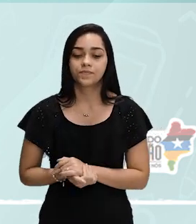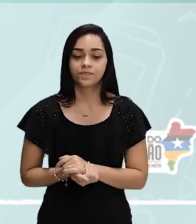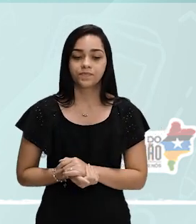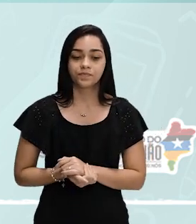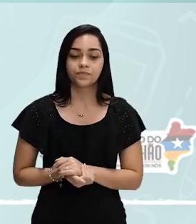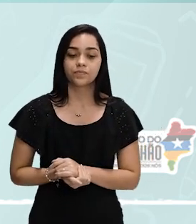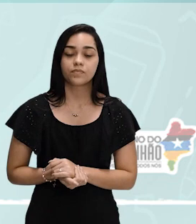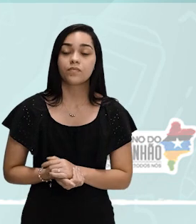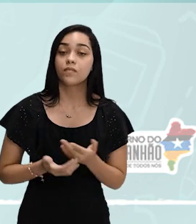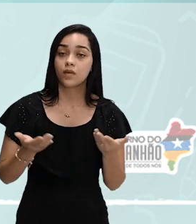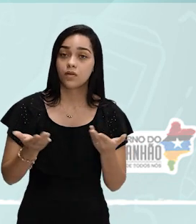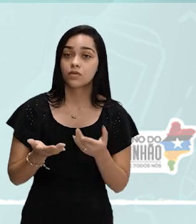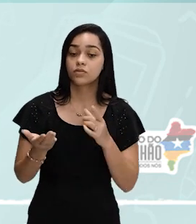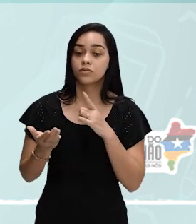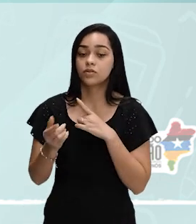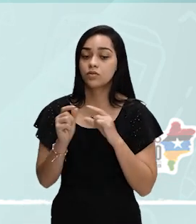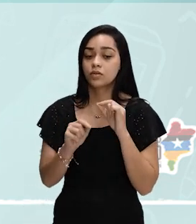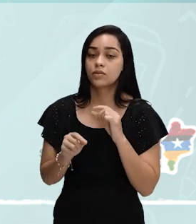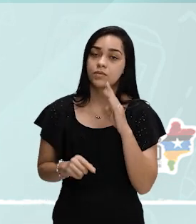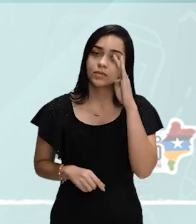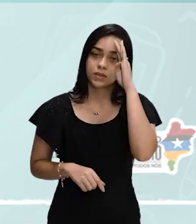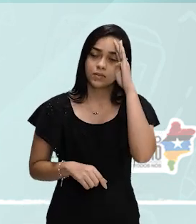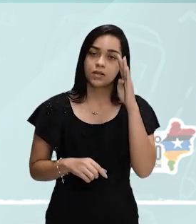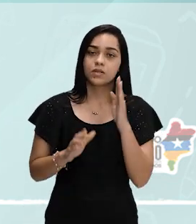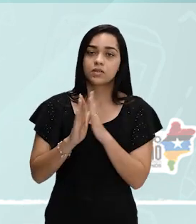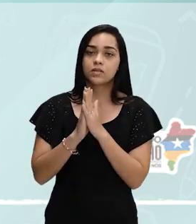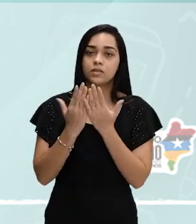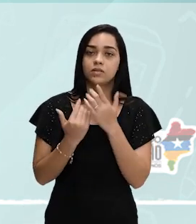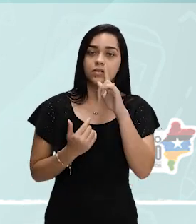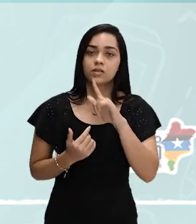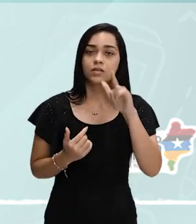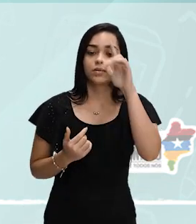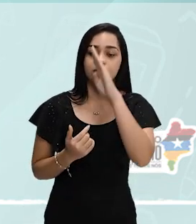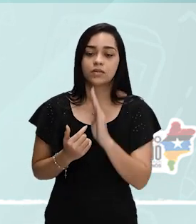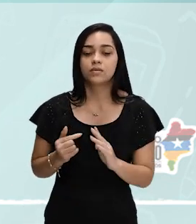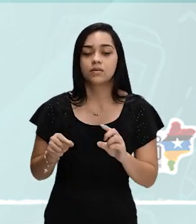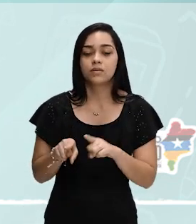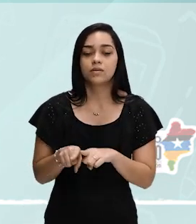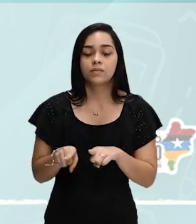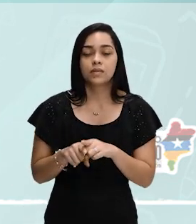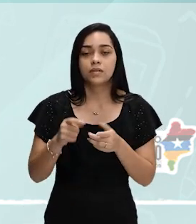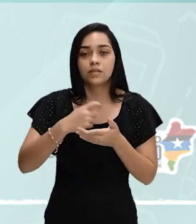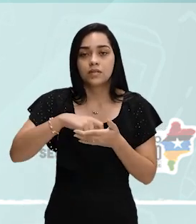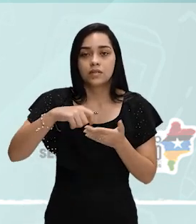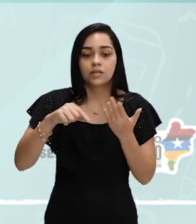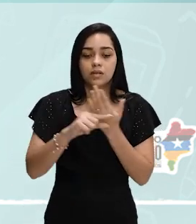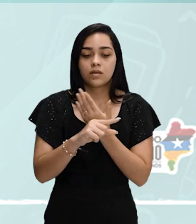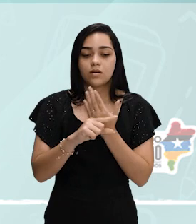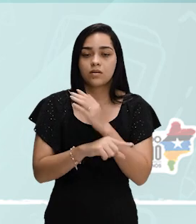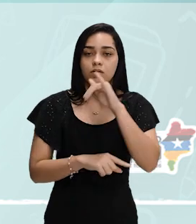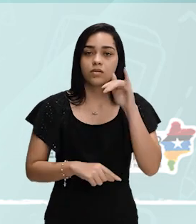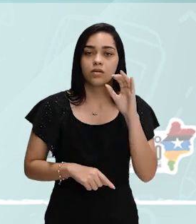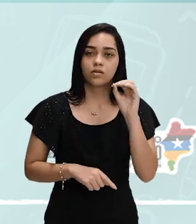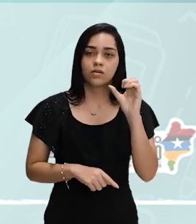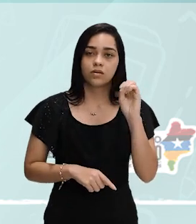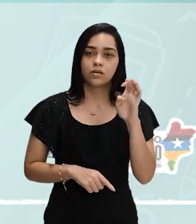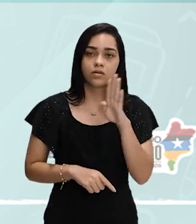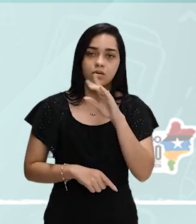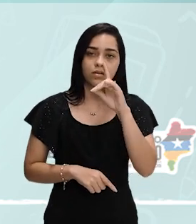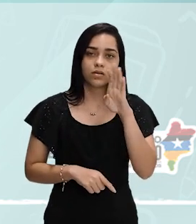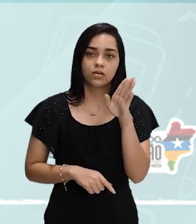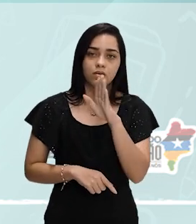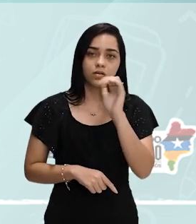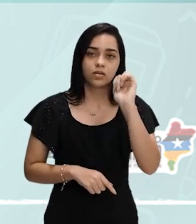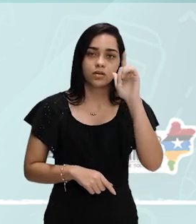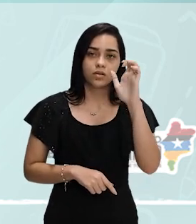1865. E figura até hoje entre as principais obras literárias brasileiras. E de autoria de José de Alencar, cujo projeto